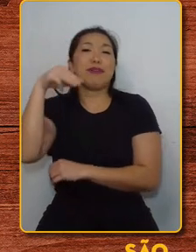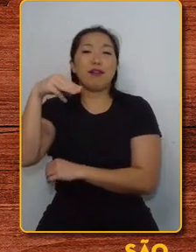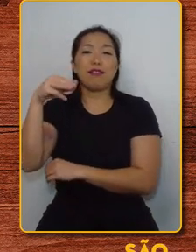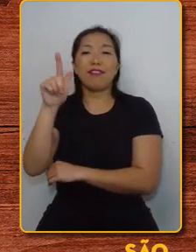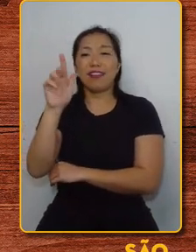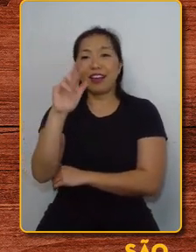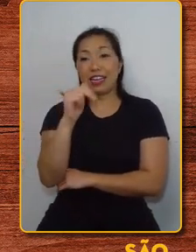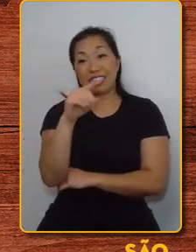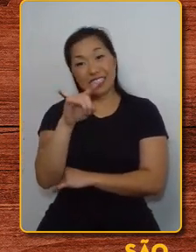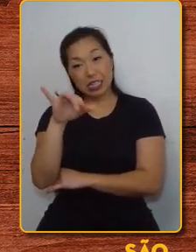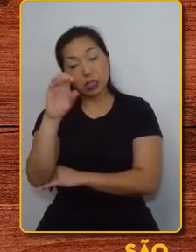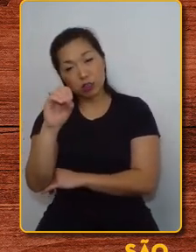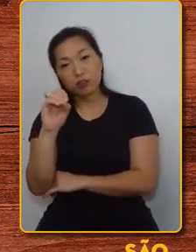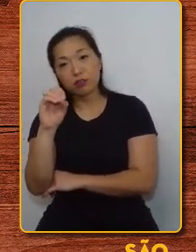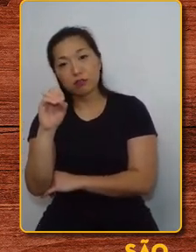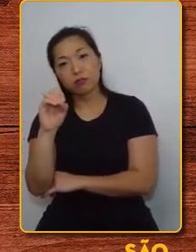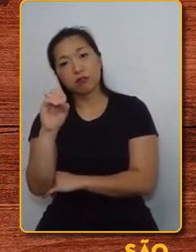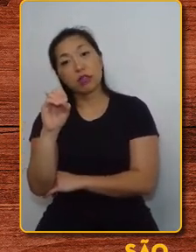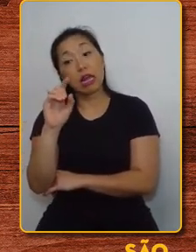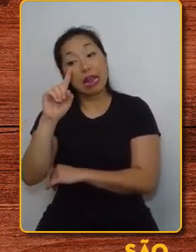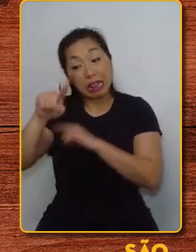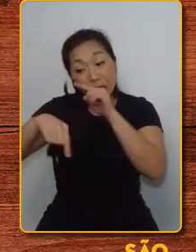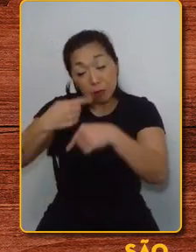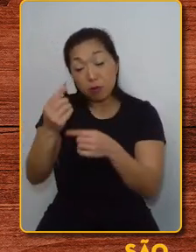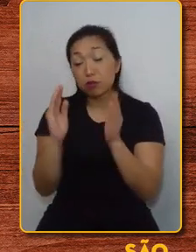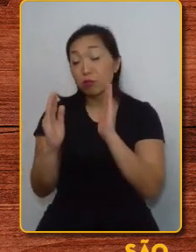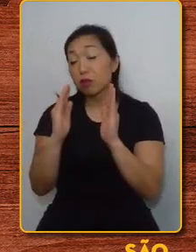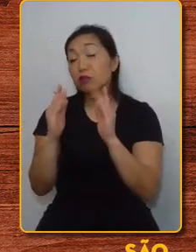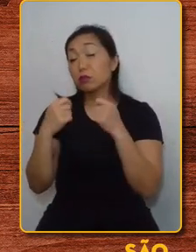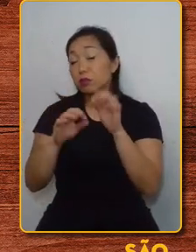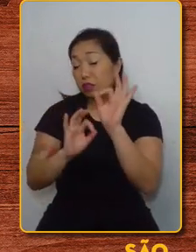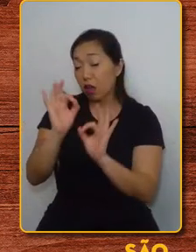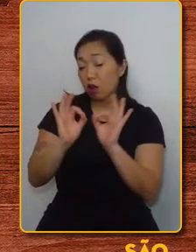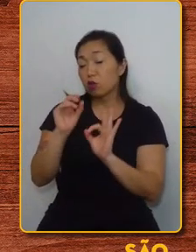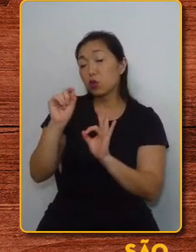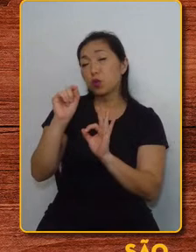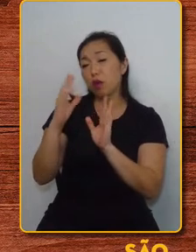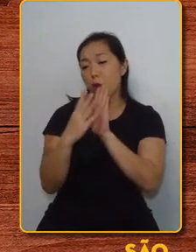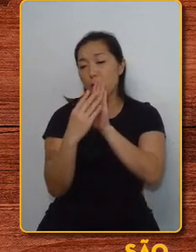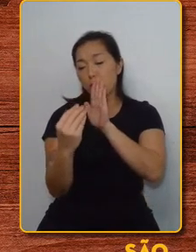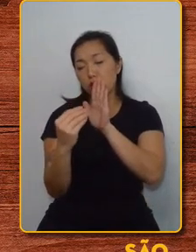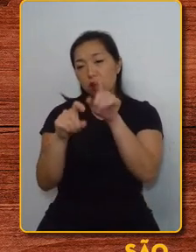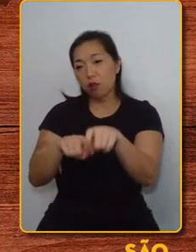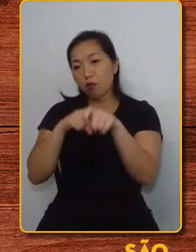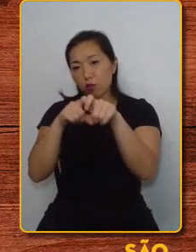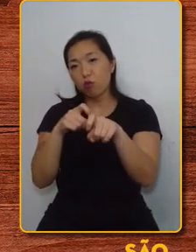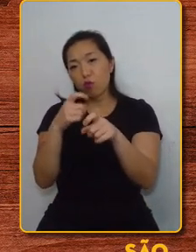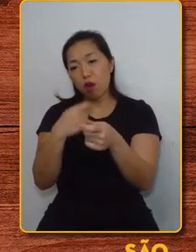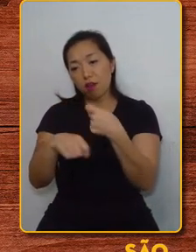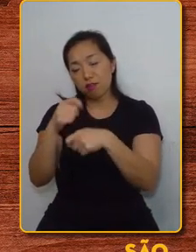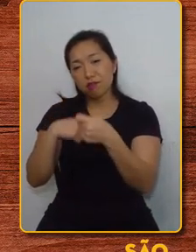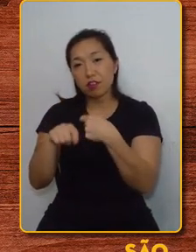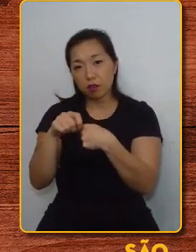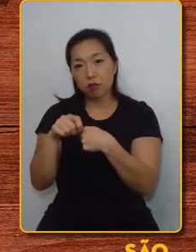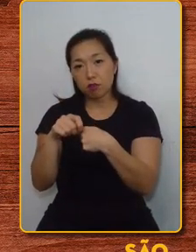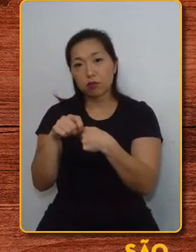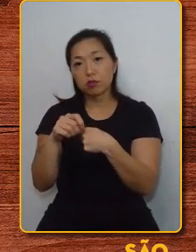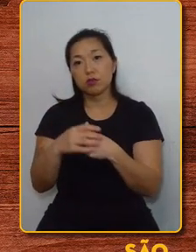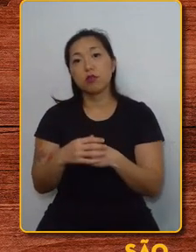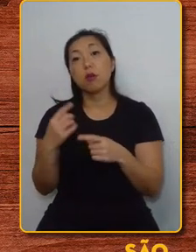período, dar uma ajustada nesse modelo do agronegócio famoso, que se transformou numa